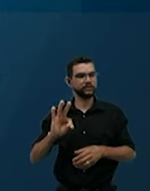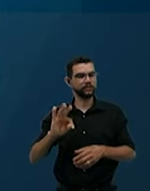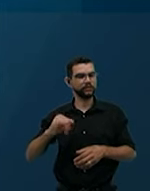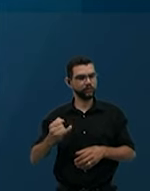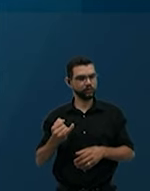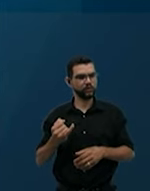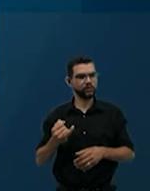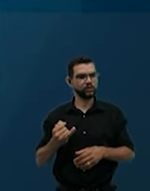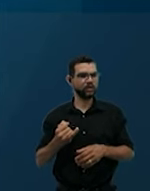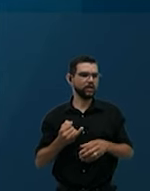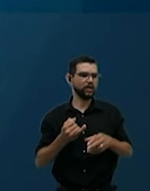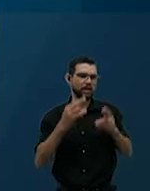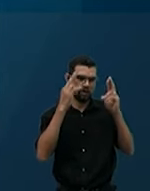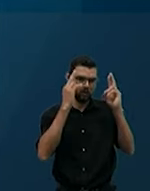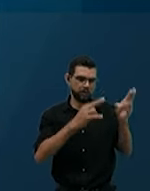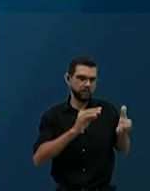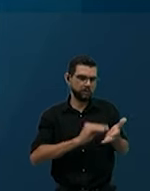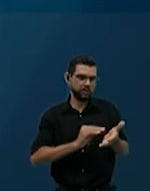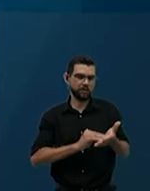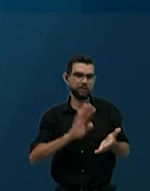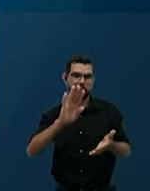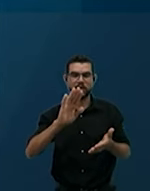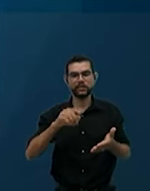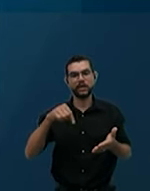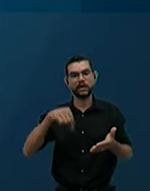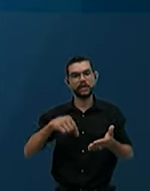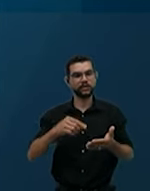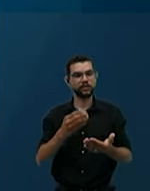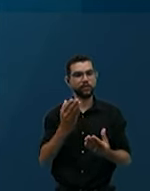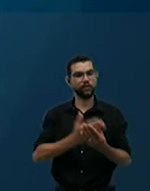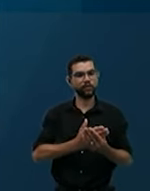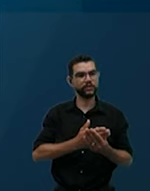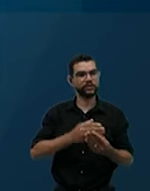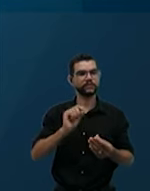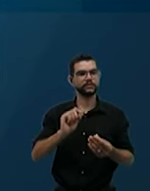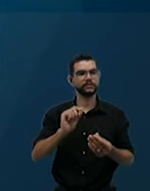neste processo, e eu falo aqui pelo recorrido no processo